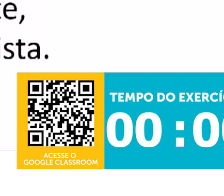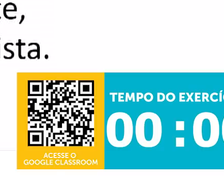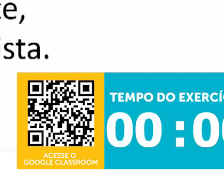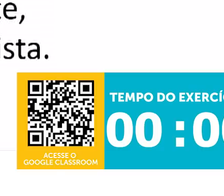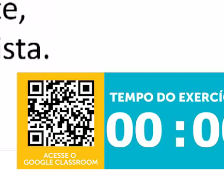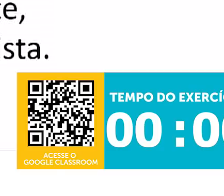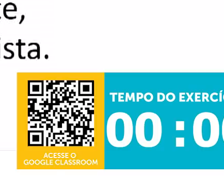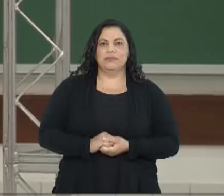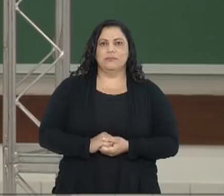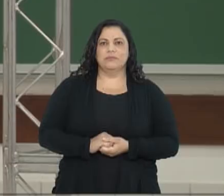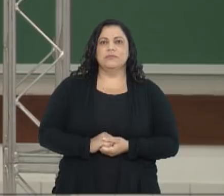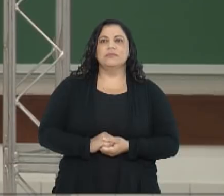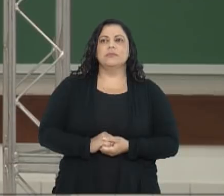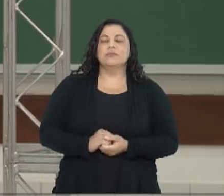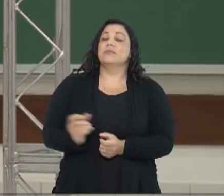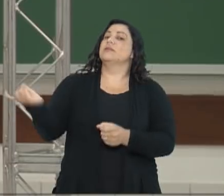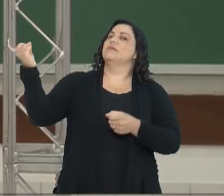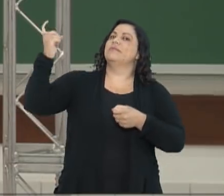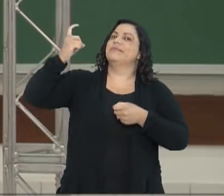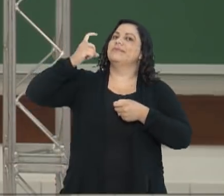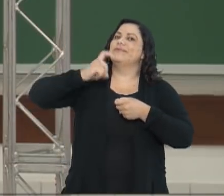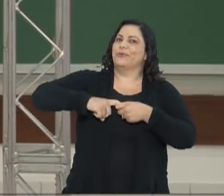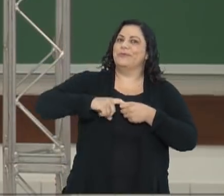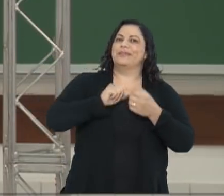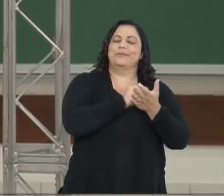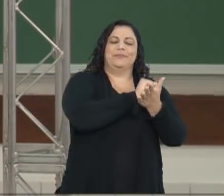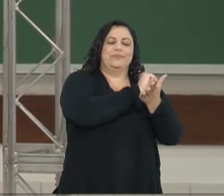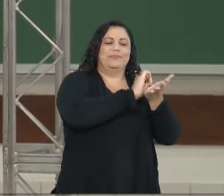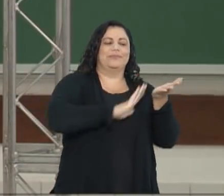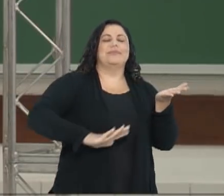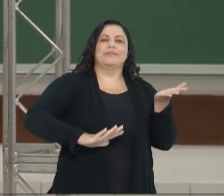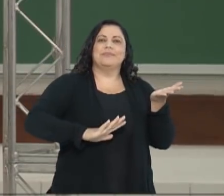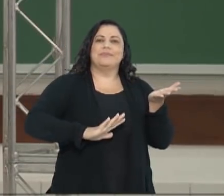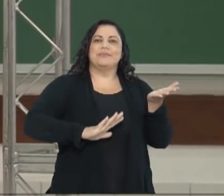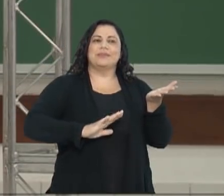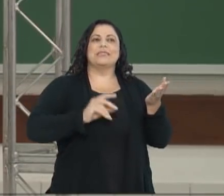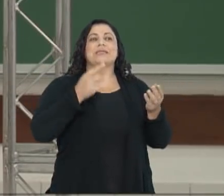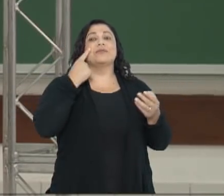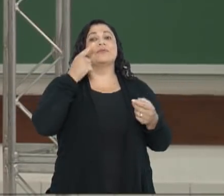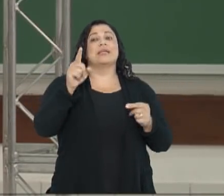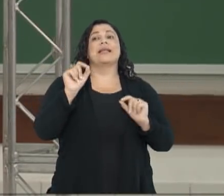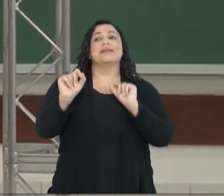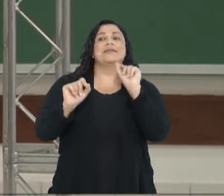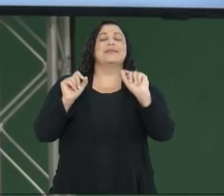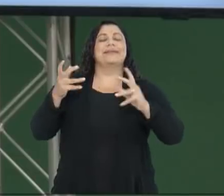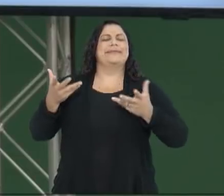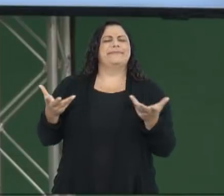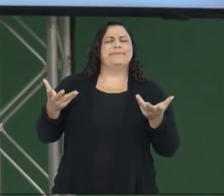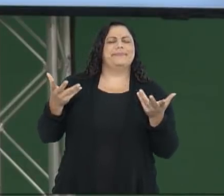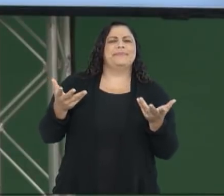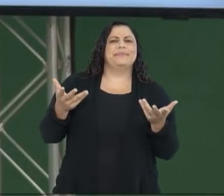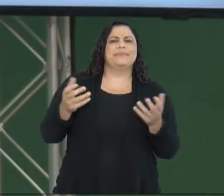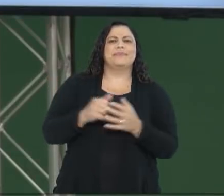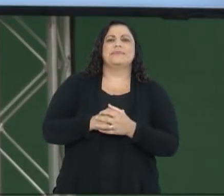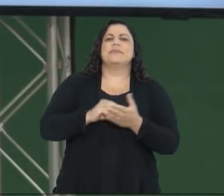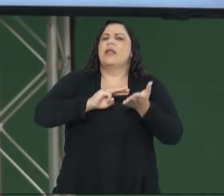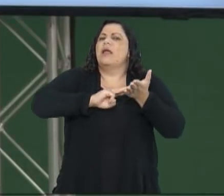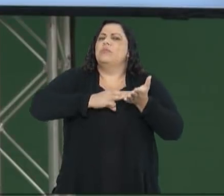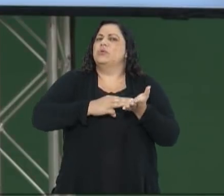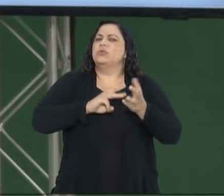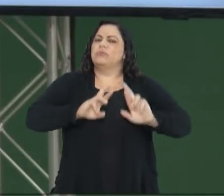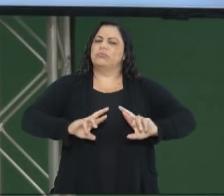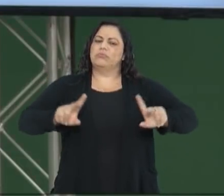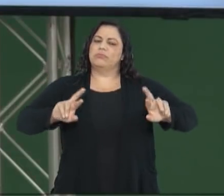Voltamos então com o exercício ali que eu deixei para vocês. para dizerem para mim que motivo estabelece